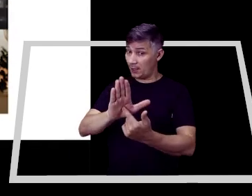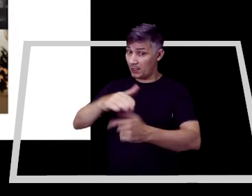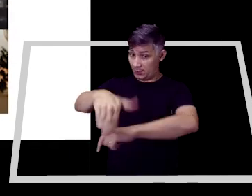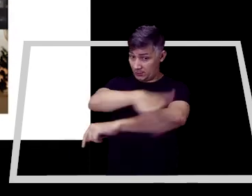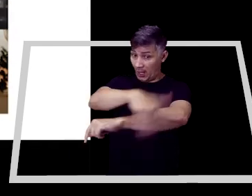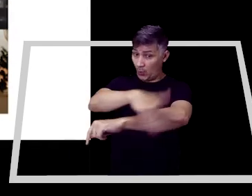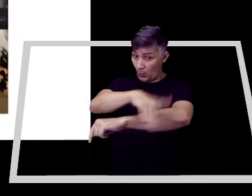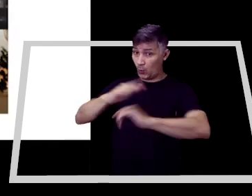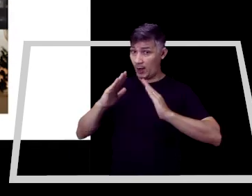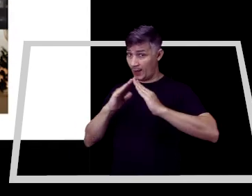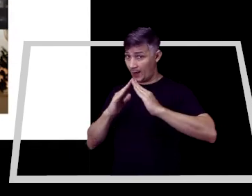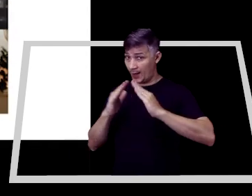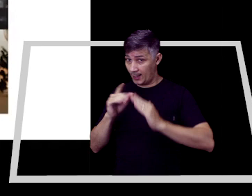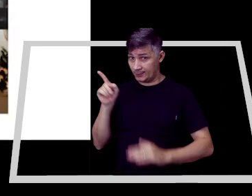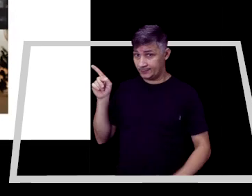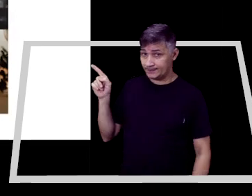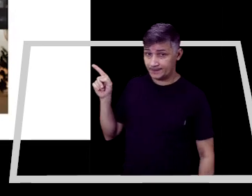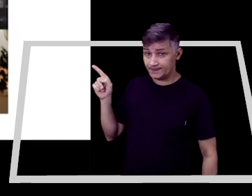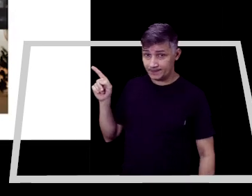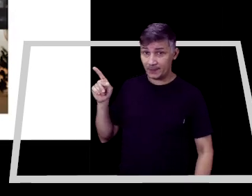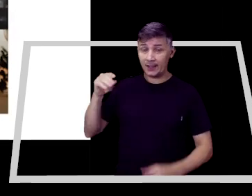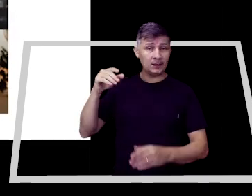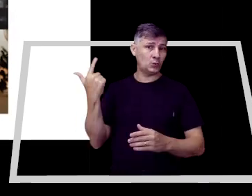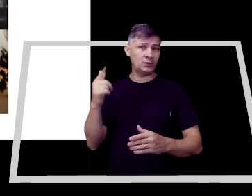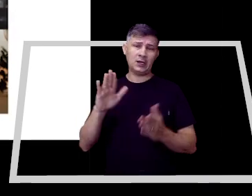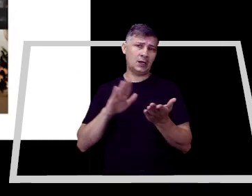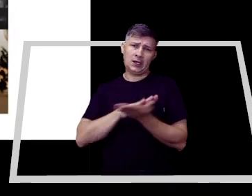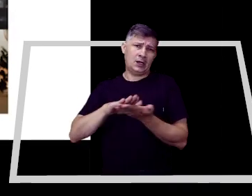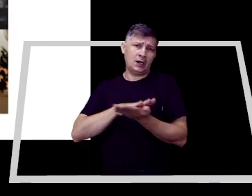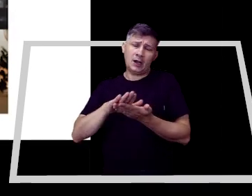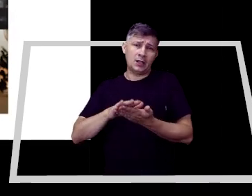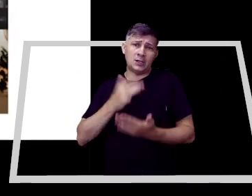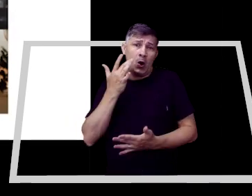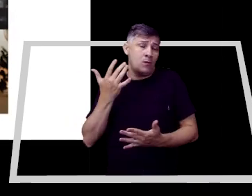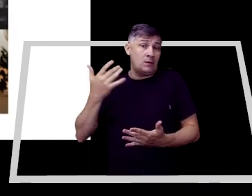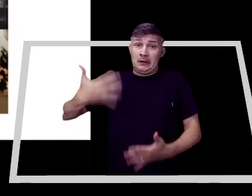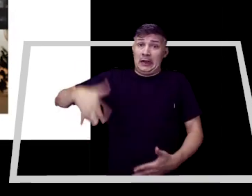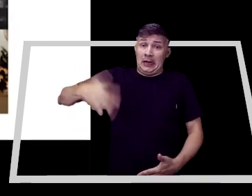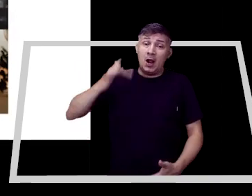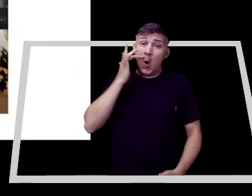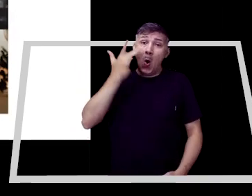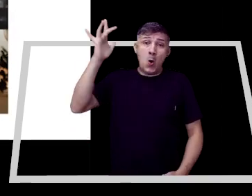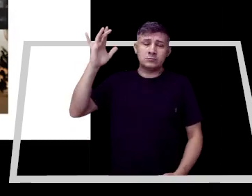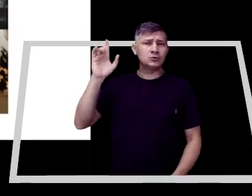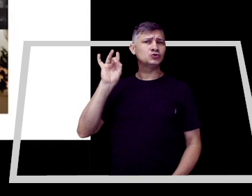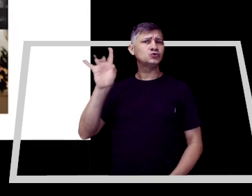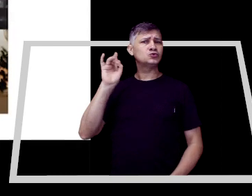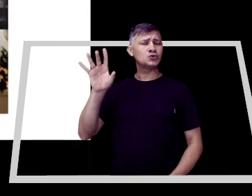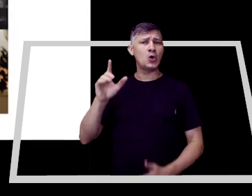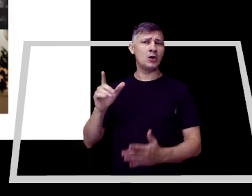casa não contém nenhum tesouro, a não ser essa biblioteca de 5.000